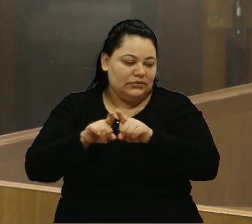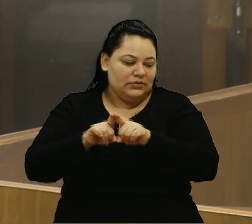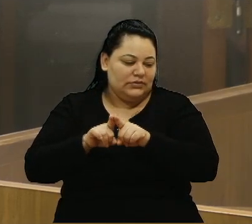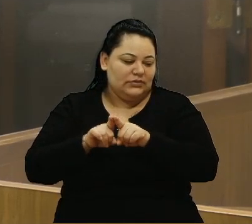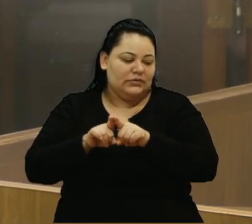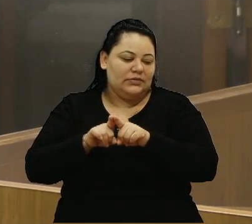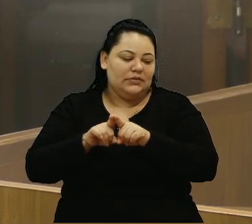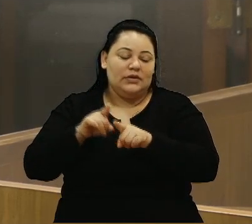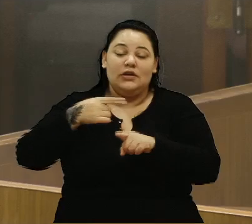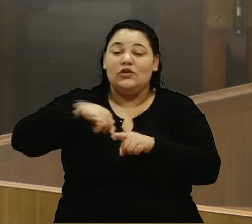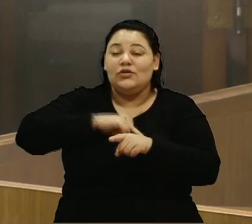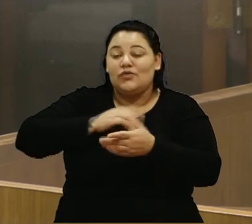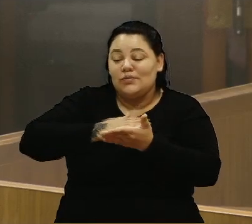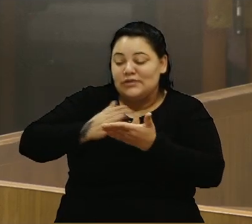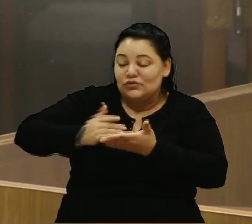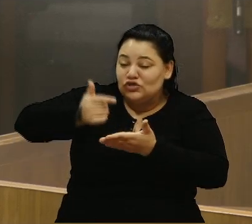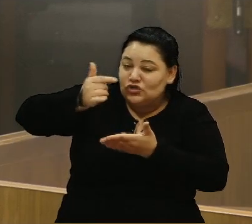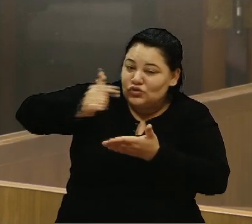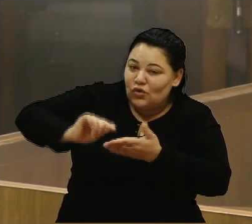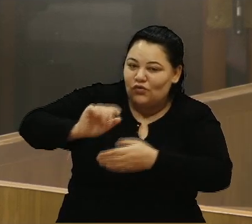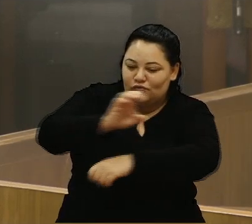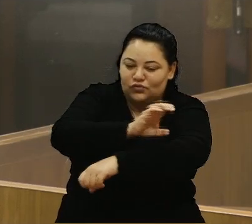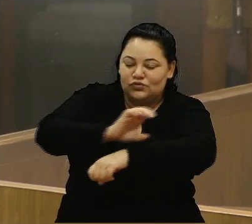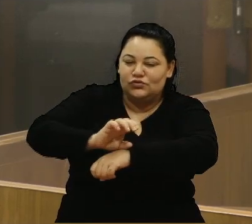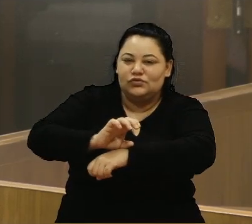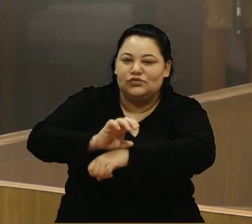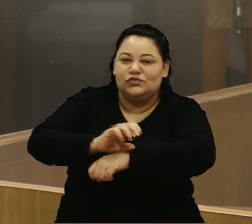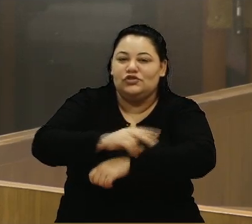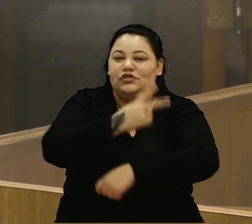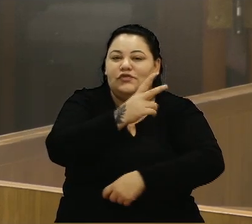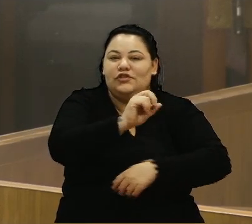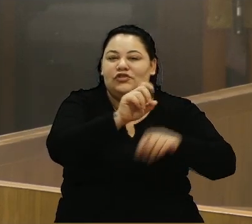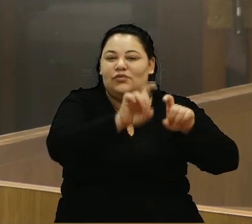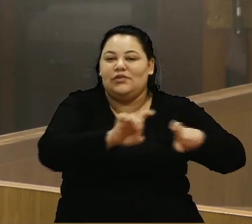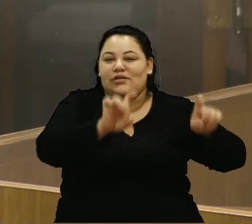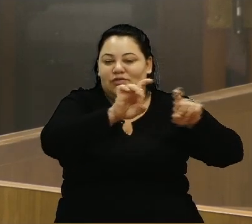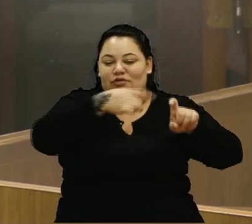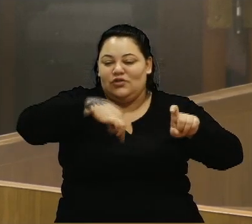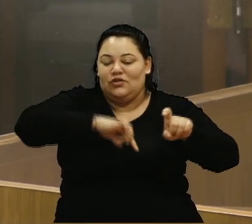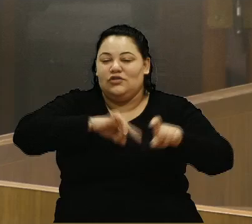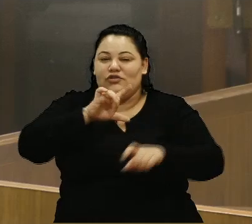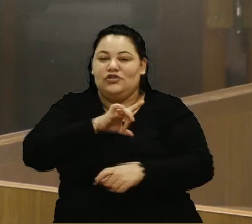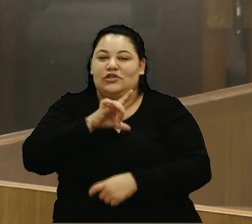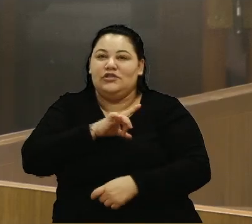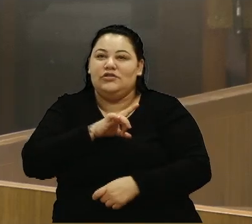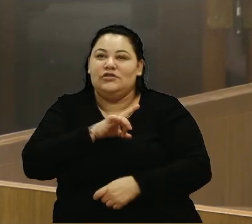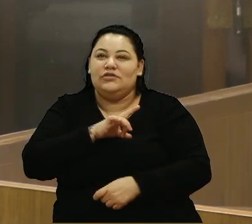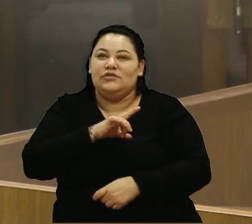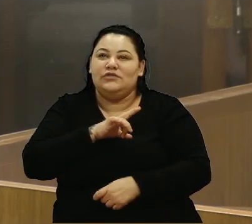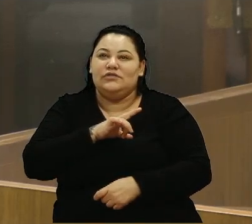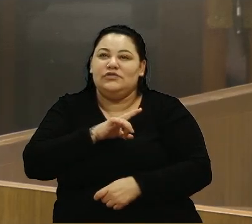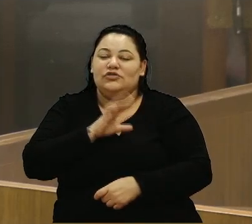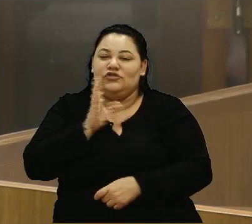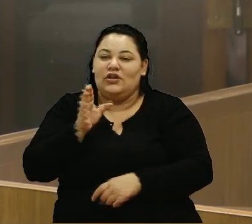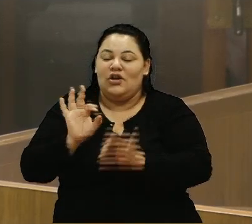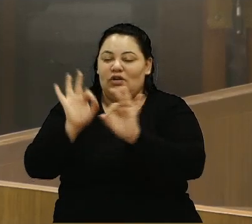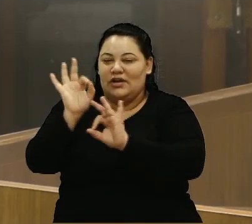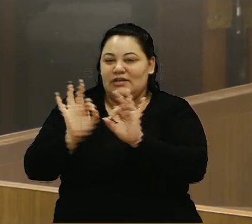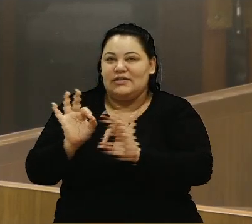gente reiniciou o curso. De 20 máquinas que nós tínhamos, foi desmontado uma e outra, e